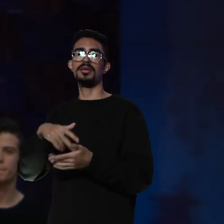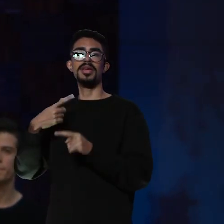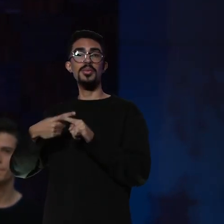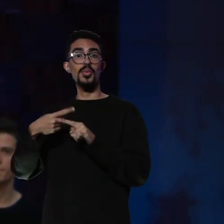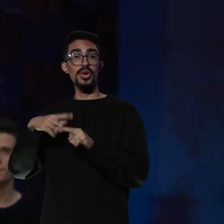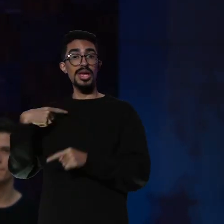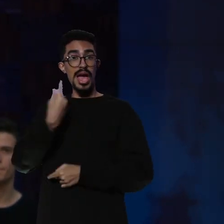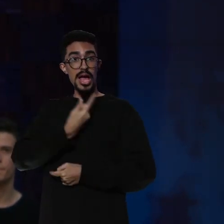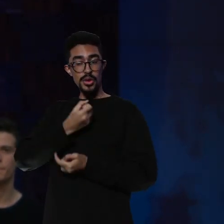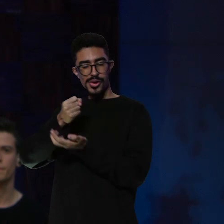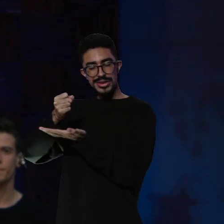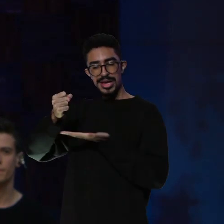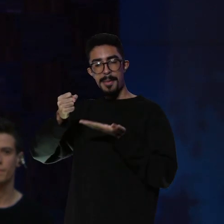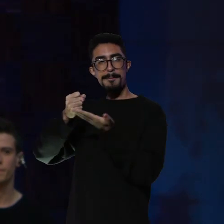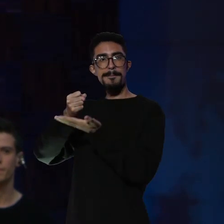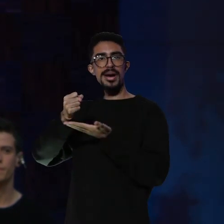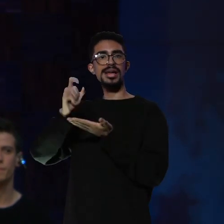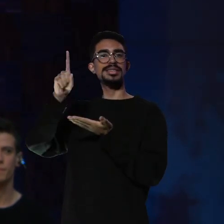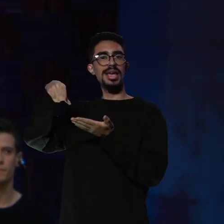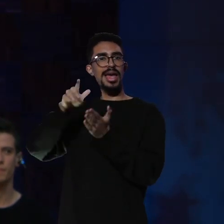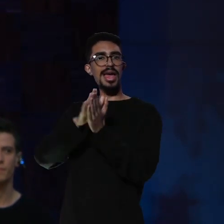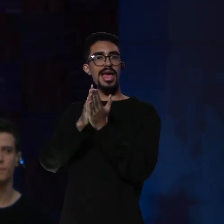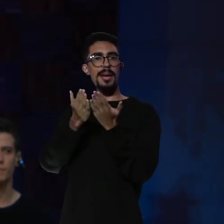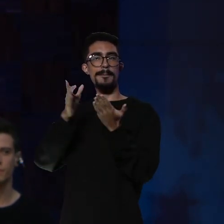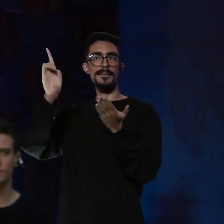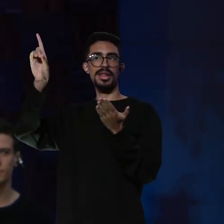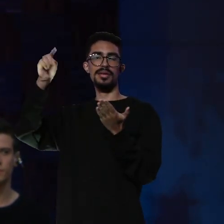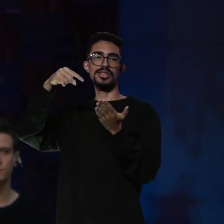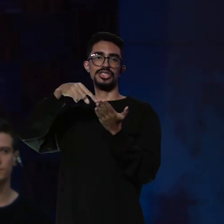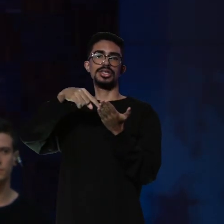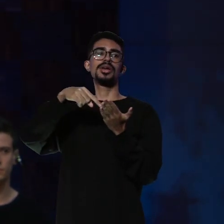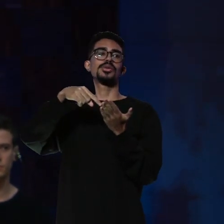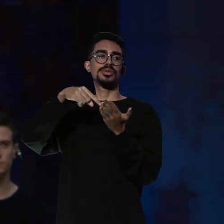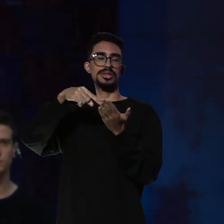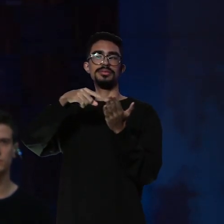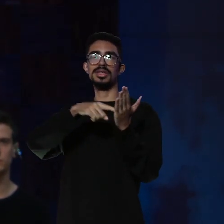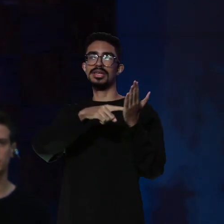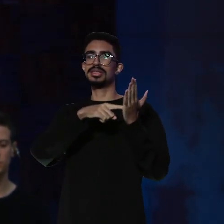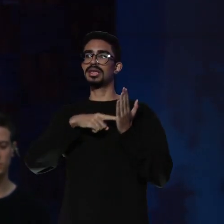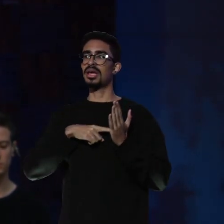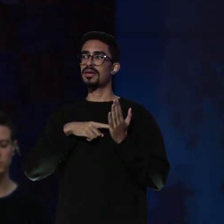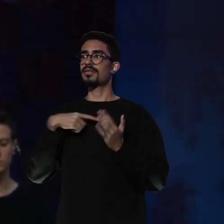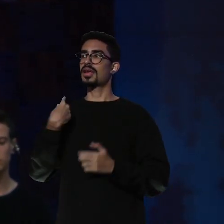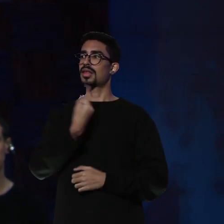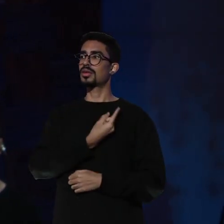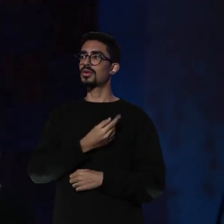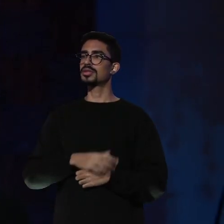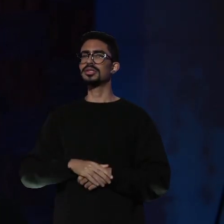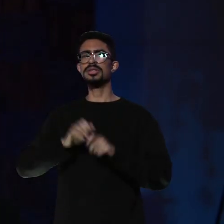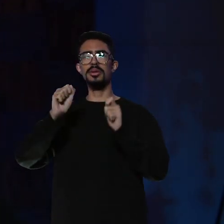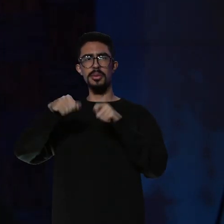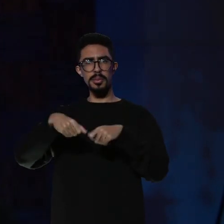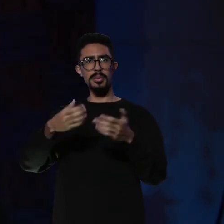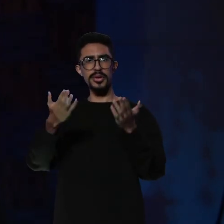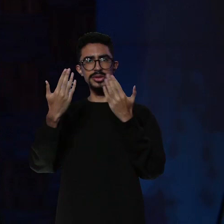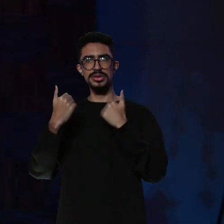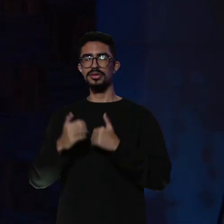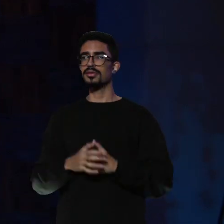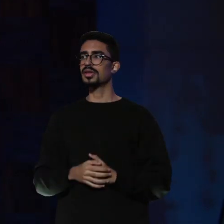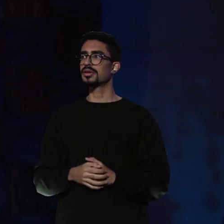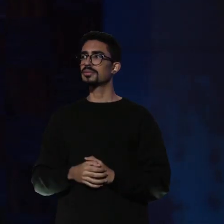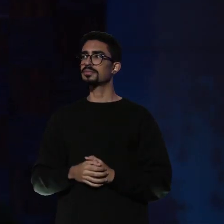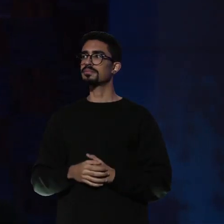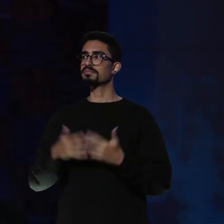embasados pela palavra de Deus, pela Bíblia, e ela se revela a nós. Pode vir. Você que levantou a mão, pode vir para cá. Tem mais